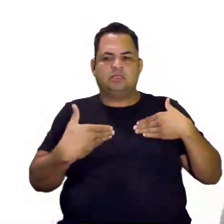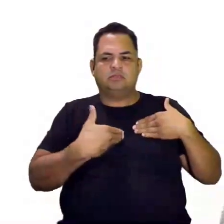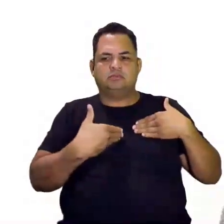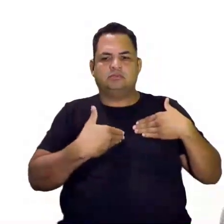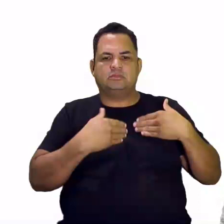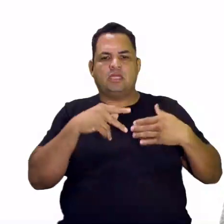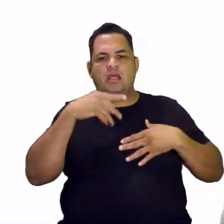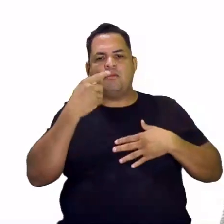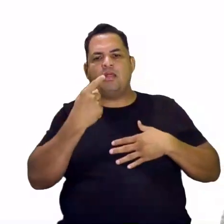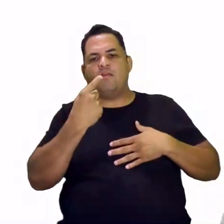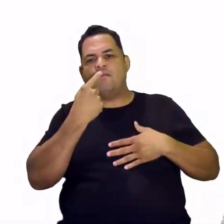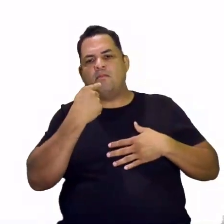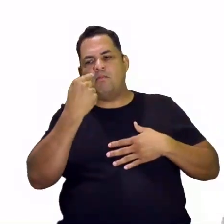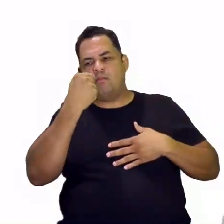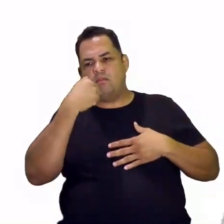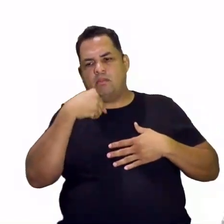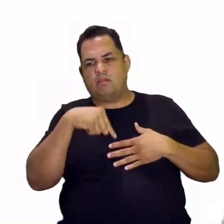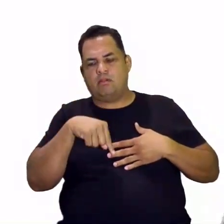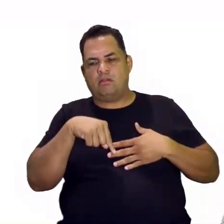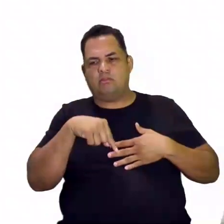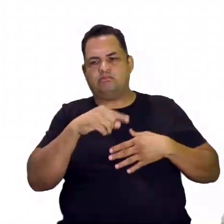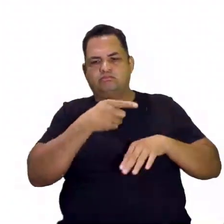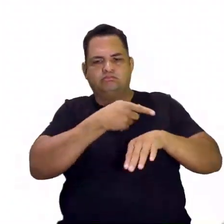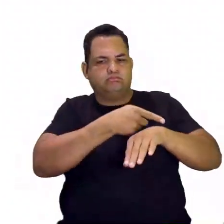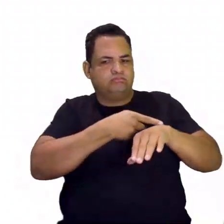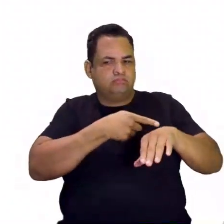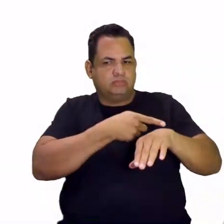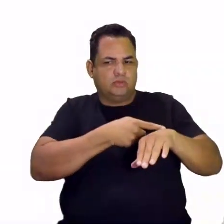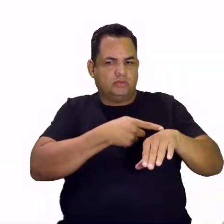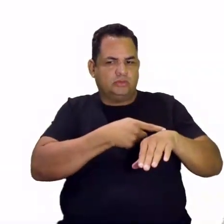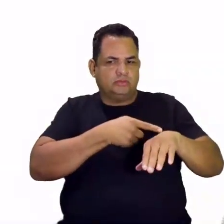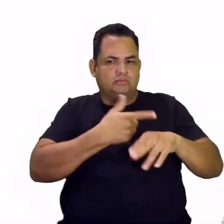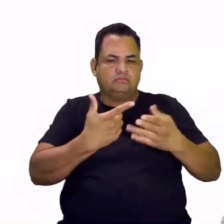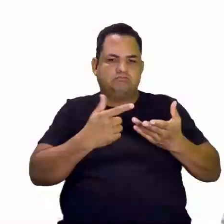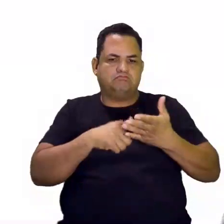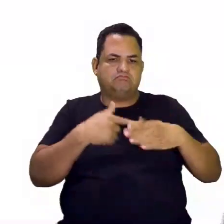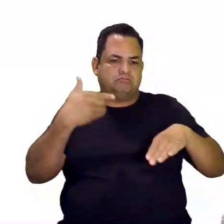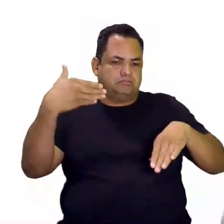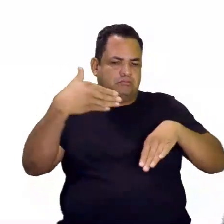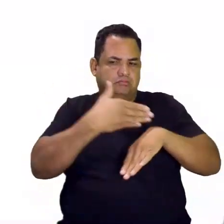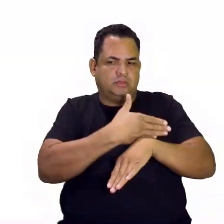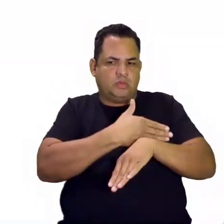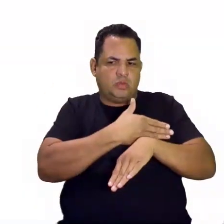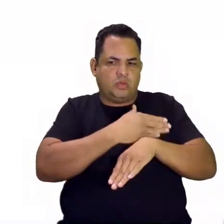uma via oral, né, seja por uma fissura na sua pele, um arranhão,